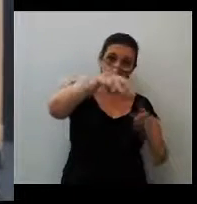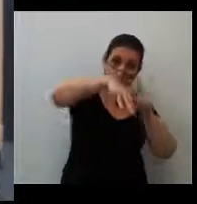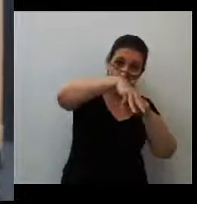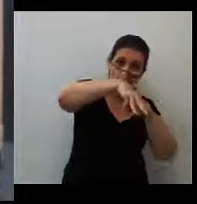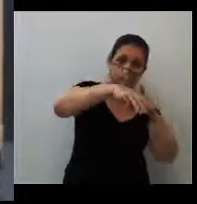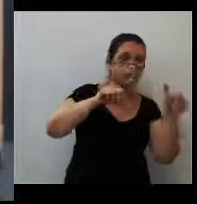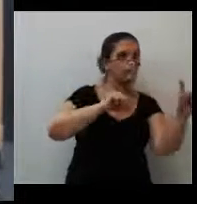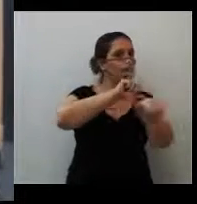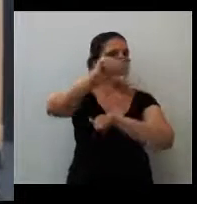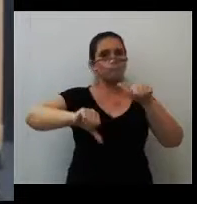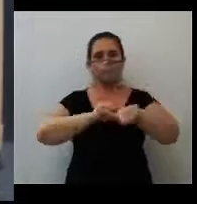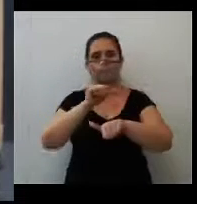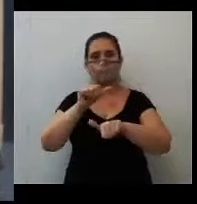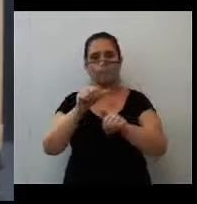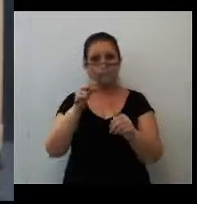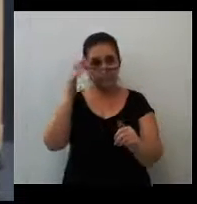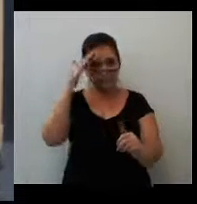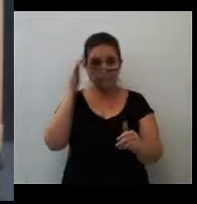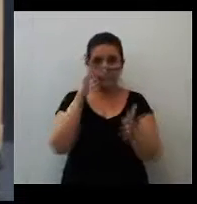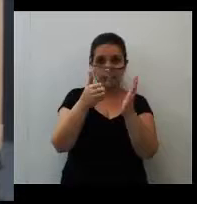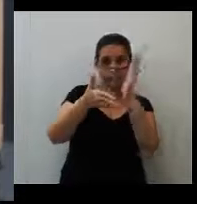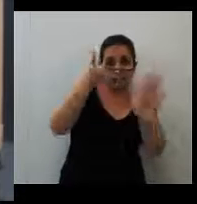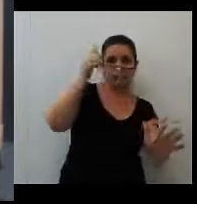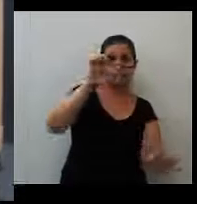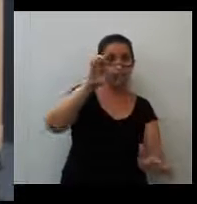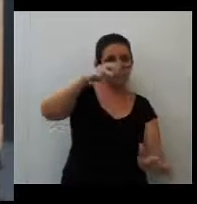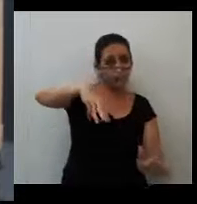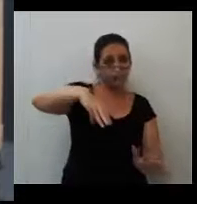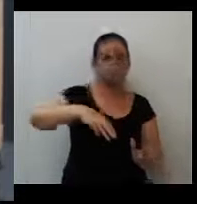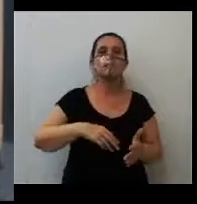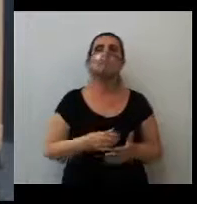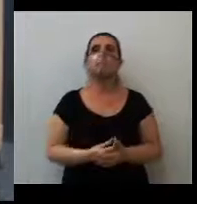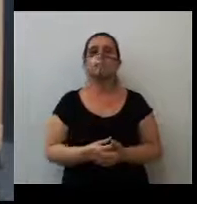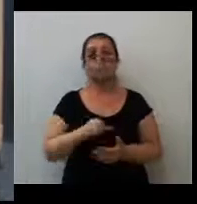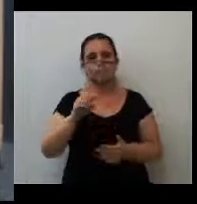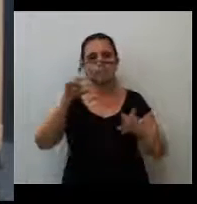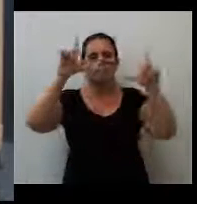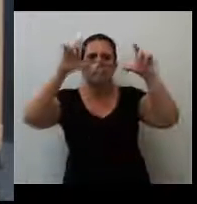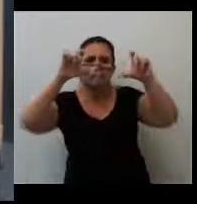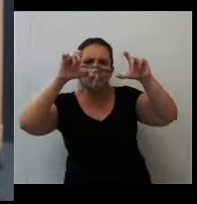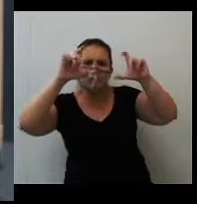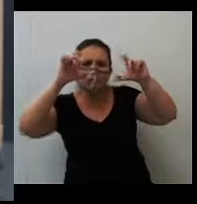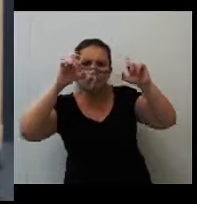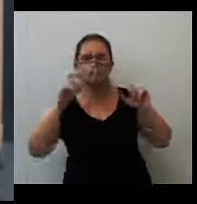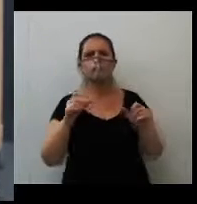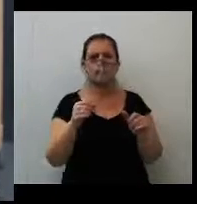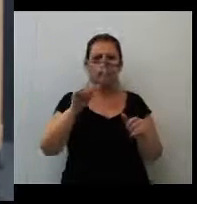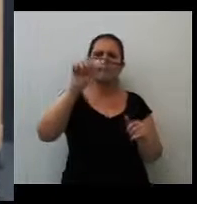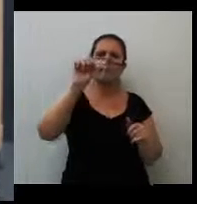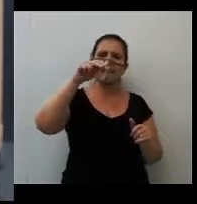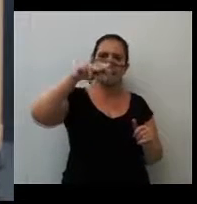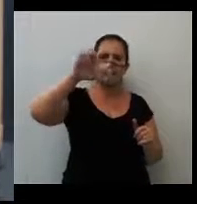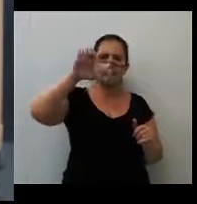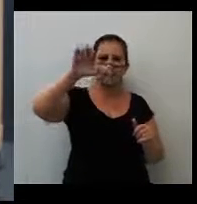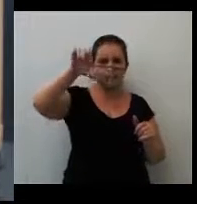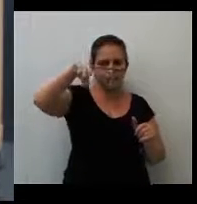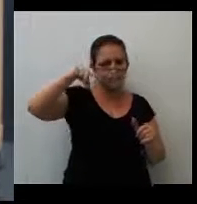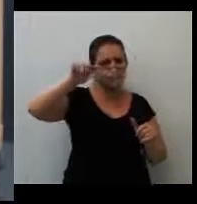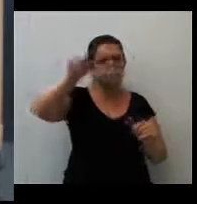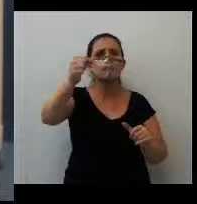variável beleza agora eu posso muito bem dizer as fotografias seguem anexas